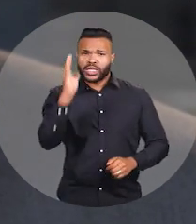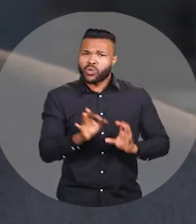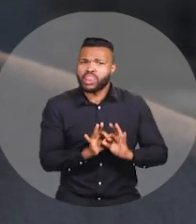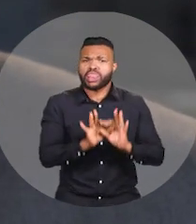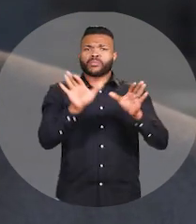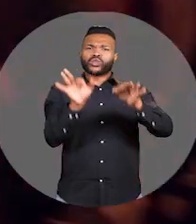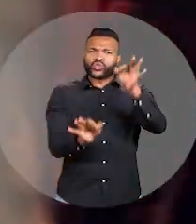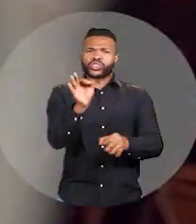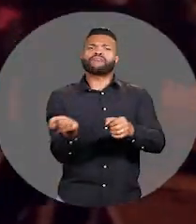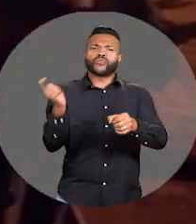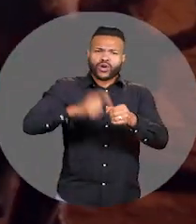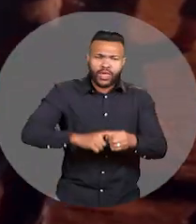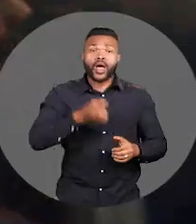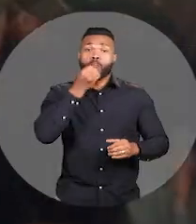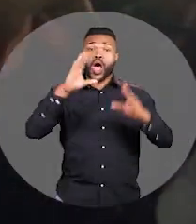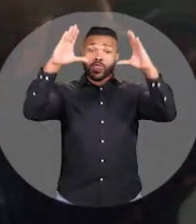de toda essa injustiça.